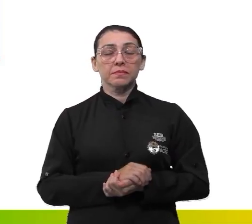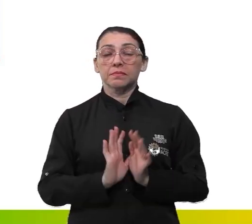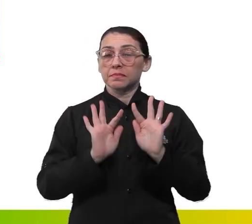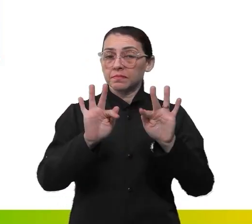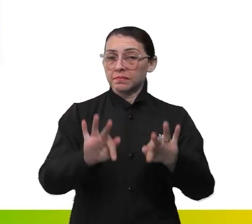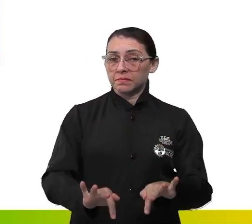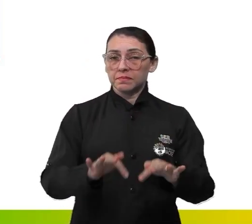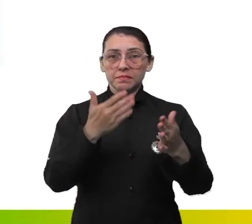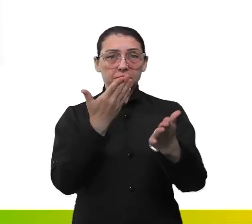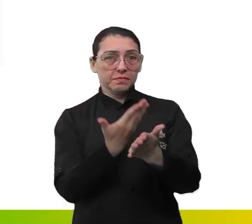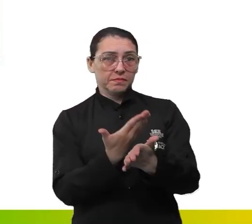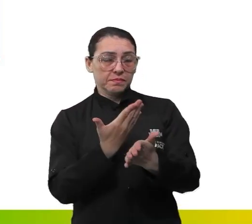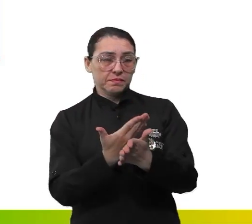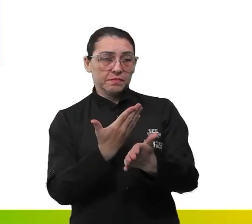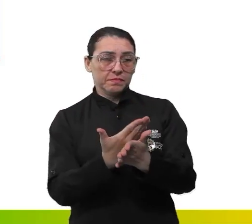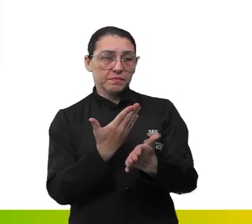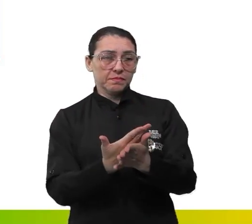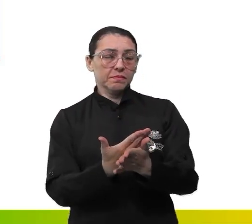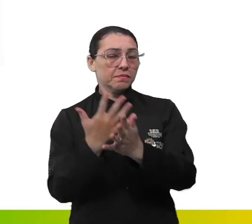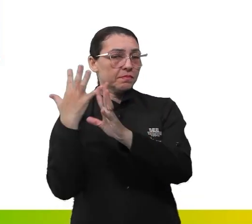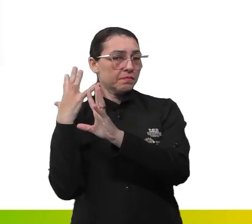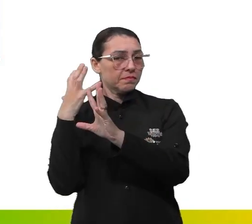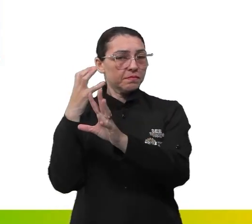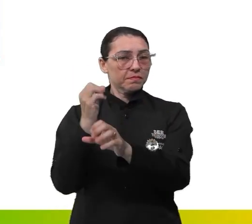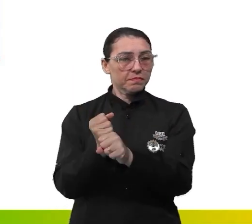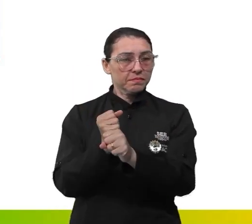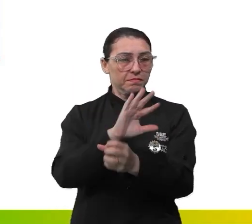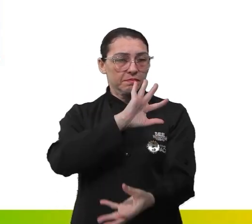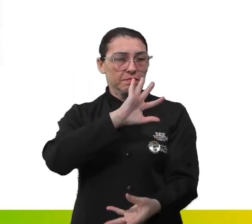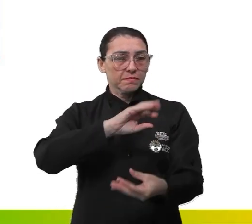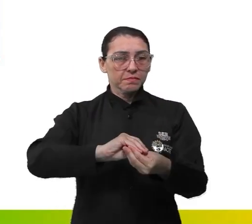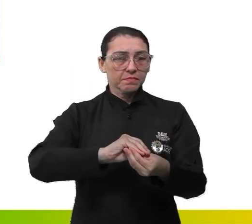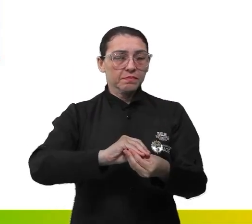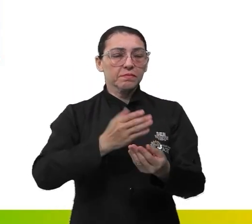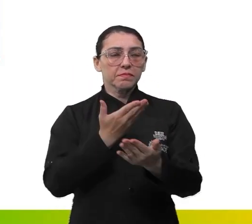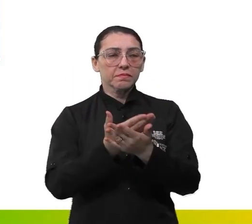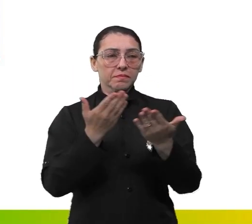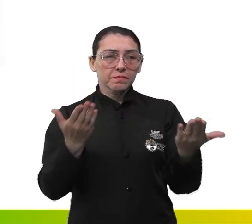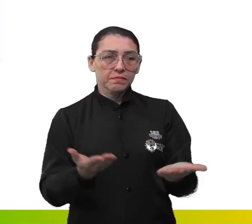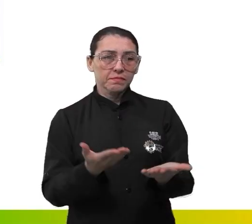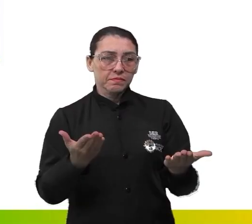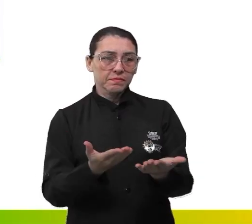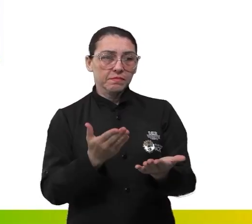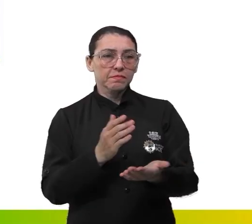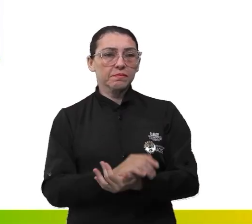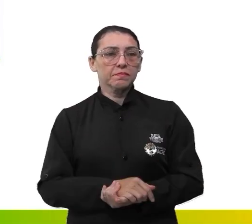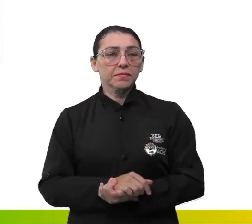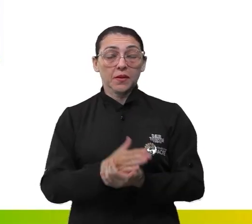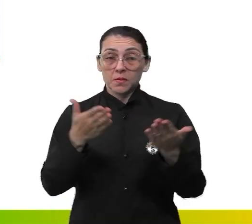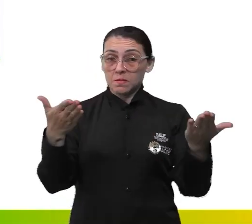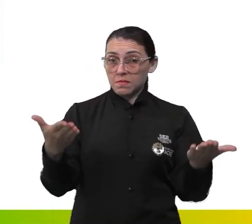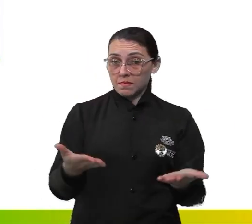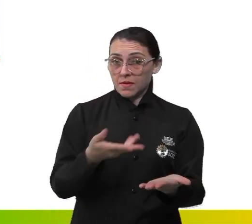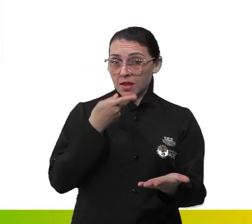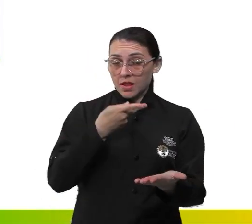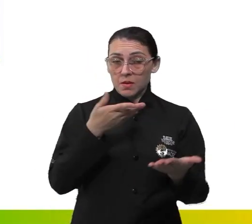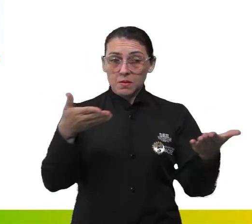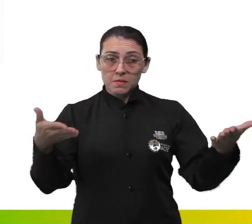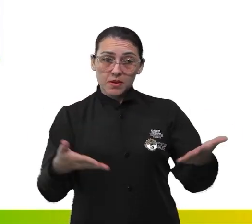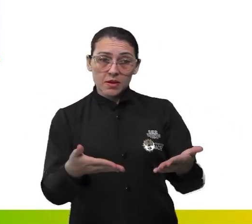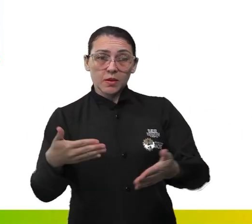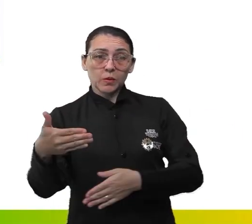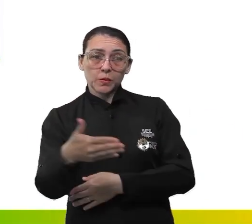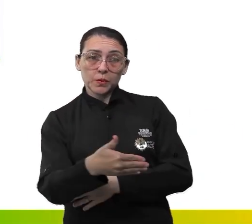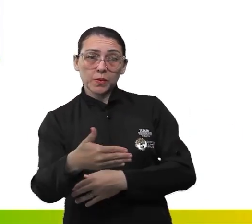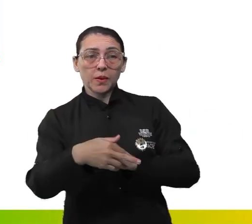Chegamos ao finalzinho da nossa aula, vamos fazer uma breve revisão do que estudamos hoje. Let's review. Nós falamos um pouco